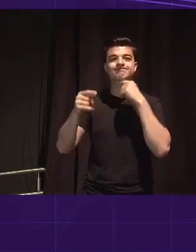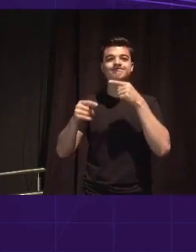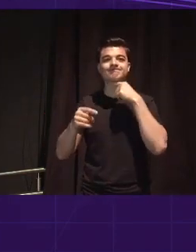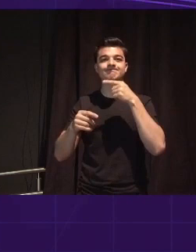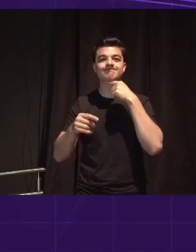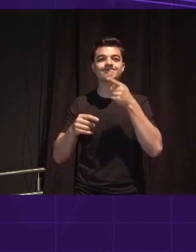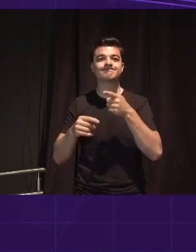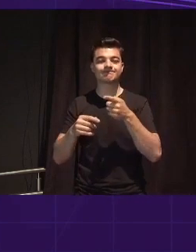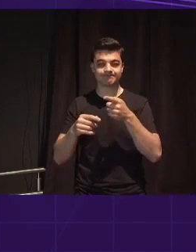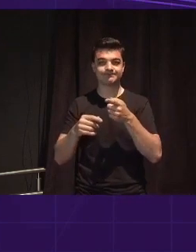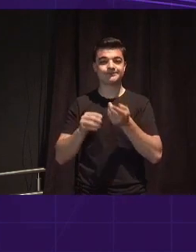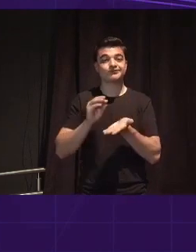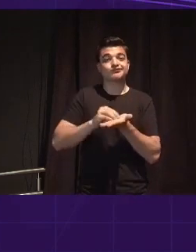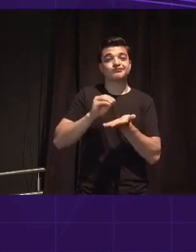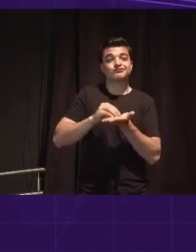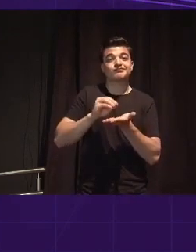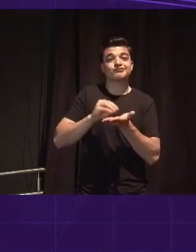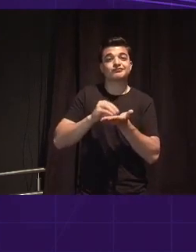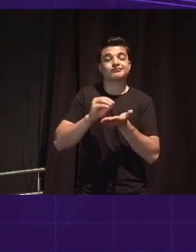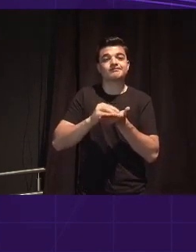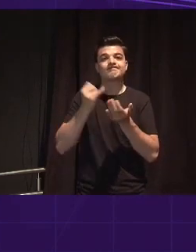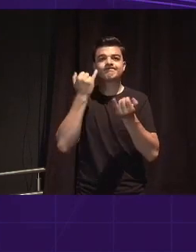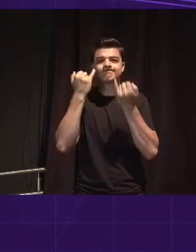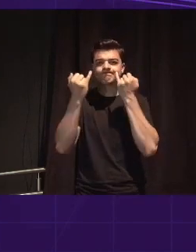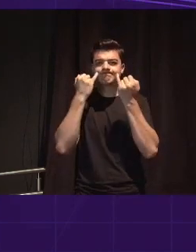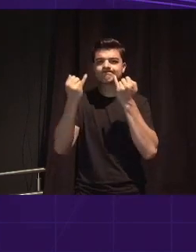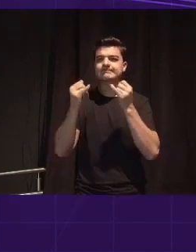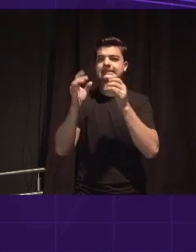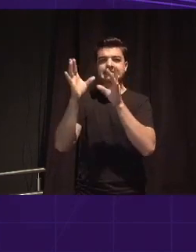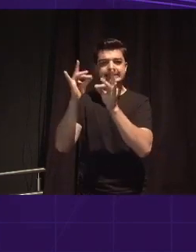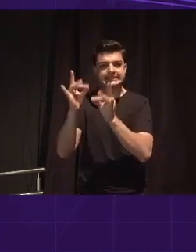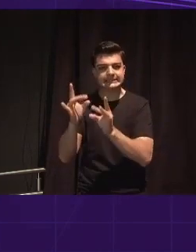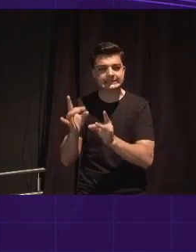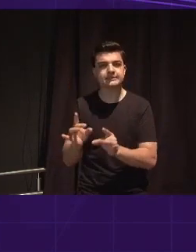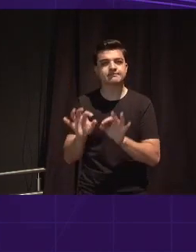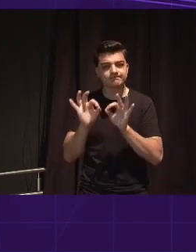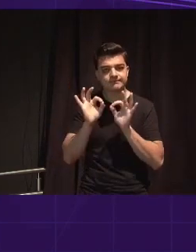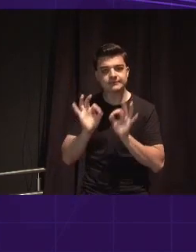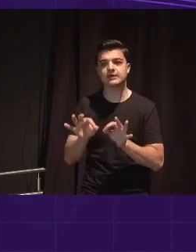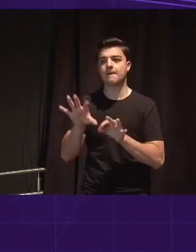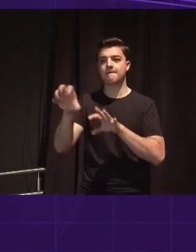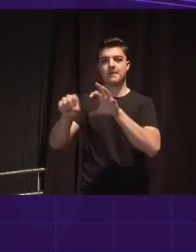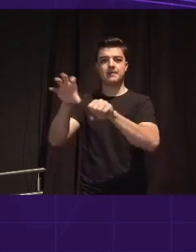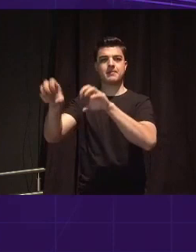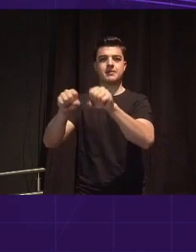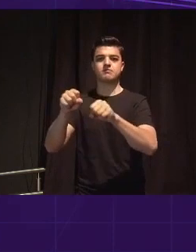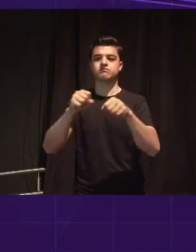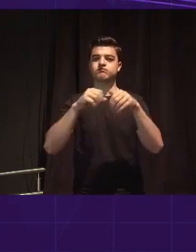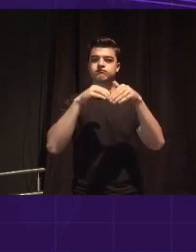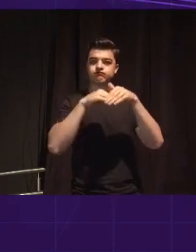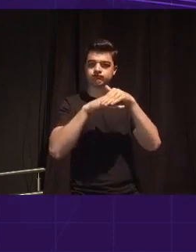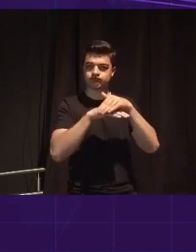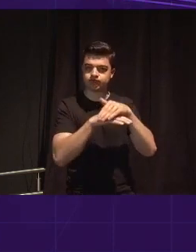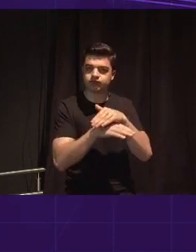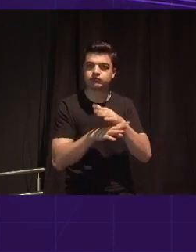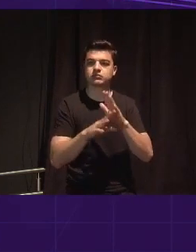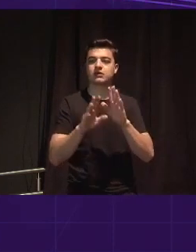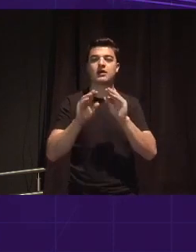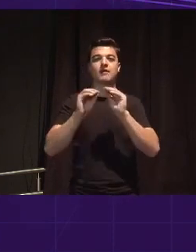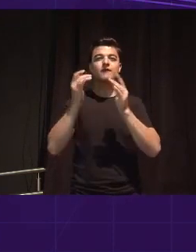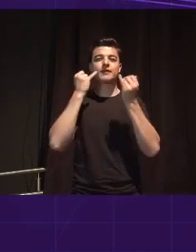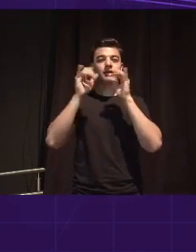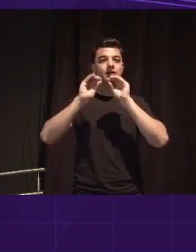estava sendo suficiente para a gente se sentir seguro que estava sendo bem data-driven, que estava, sei lá, desenvolvendo nosso